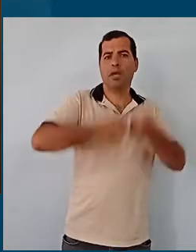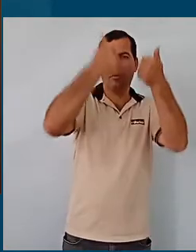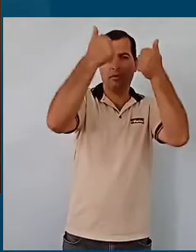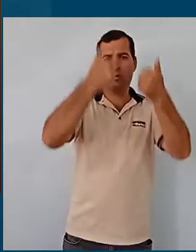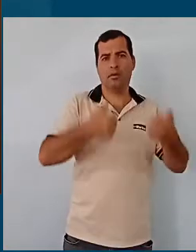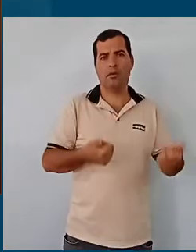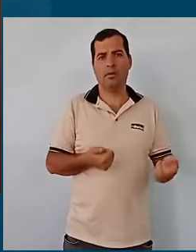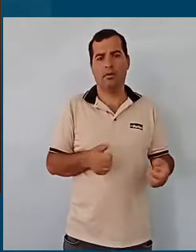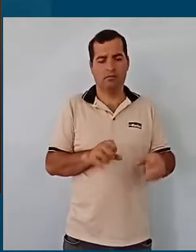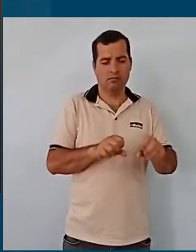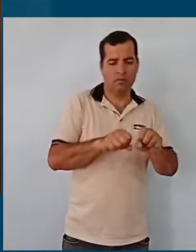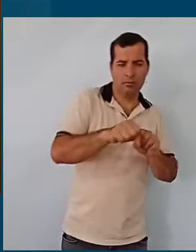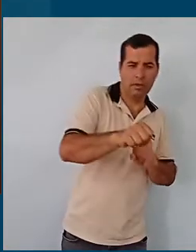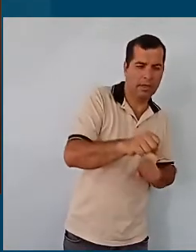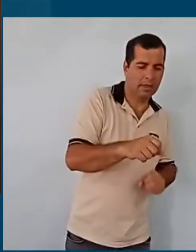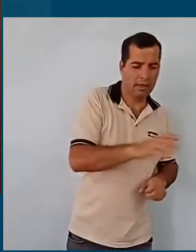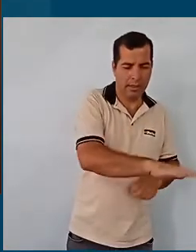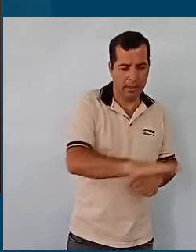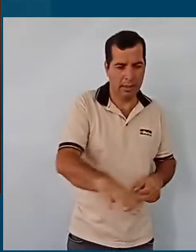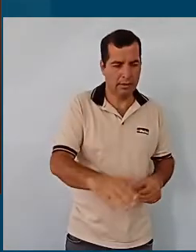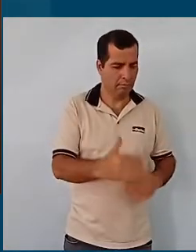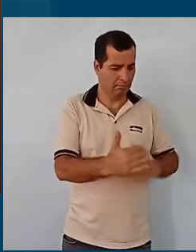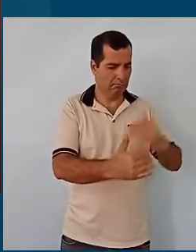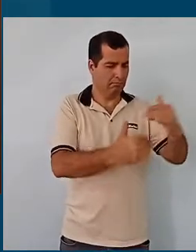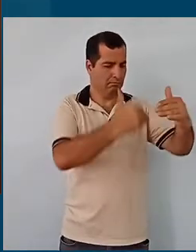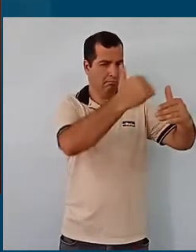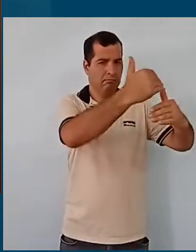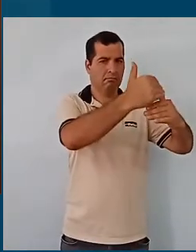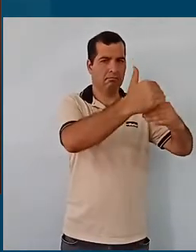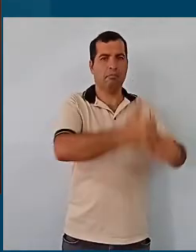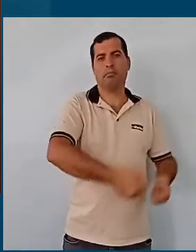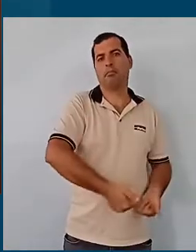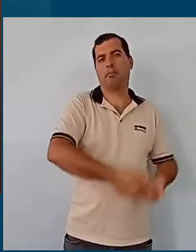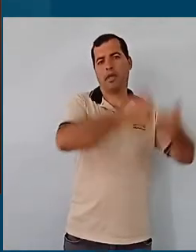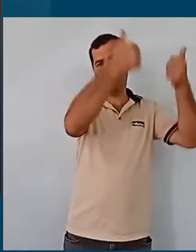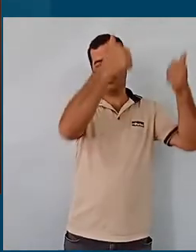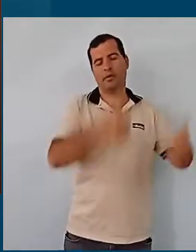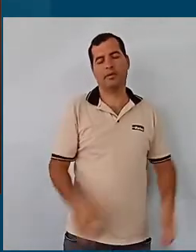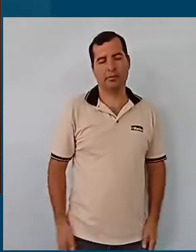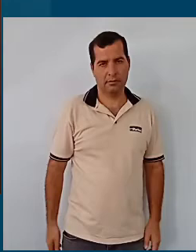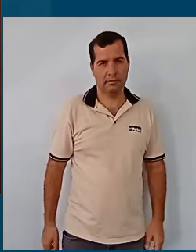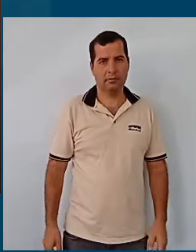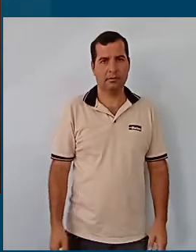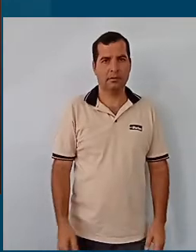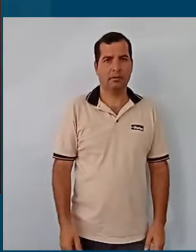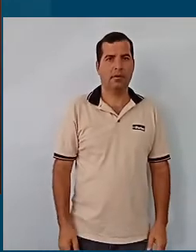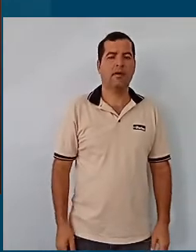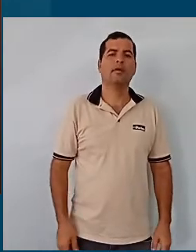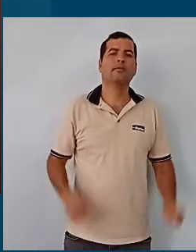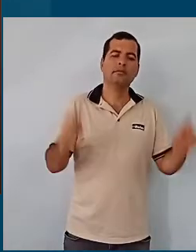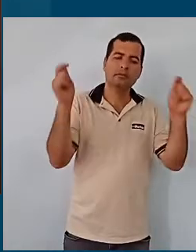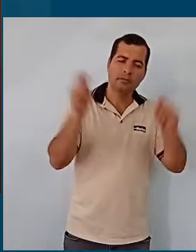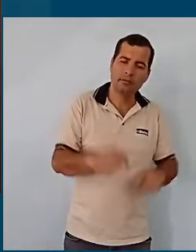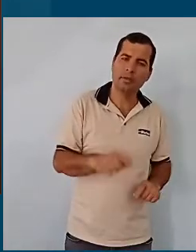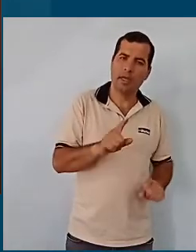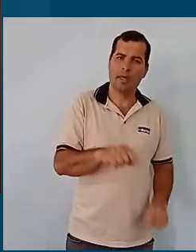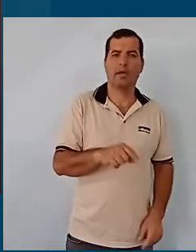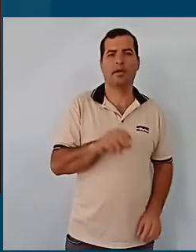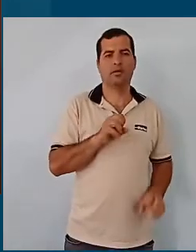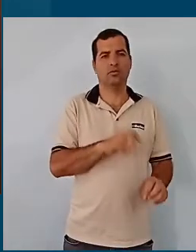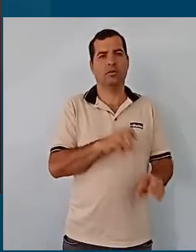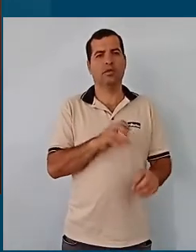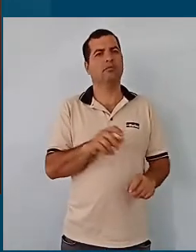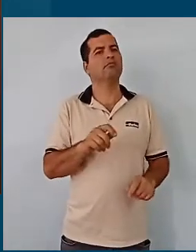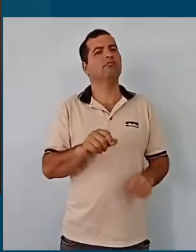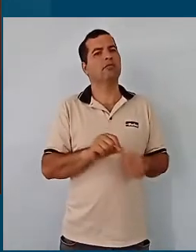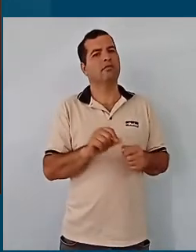para formar cada uma das nossas crianças para ser o máximo. E é isso que está nas possibilidades da educação fazer.